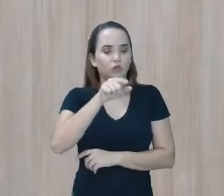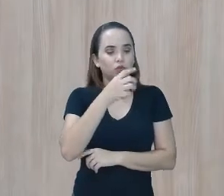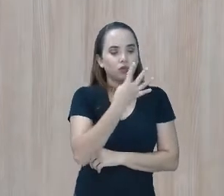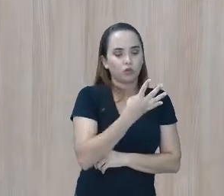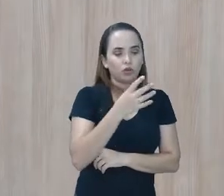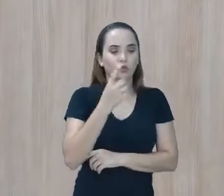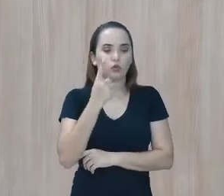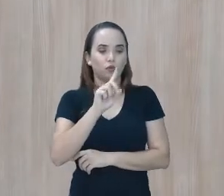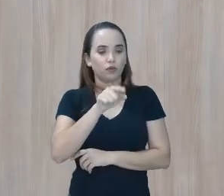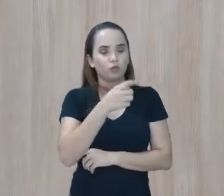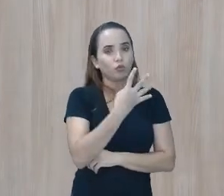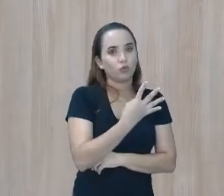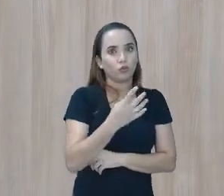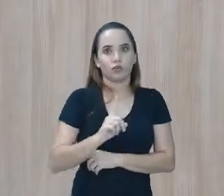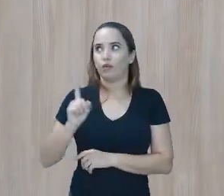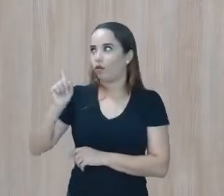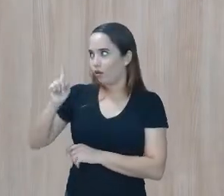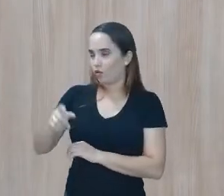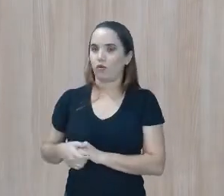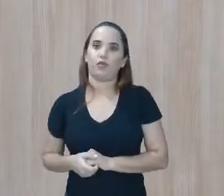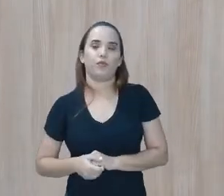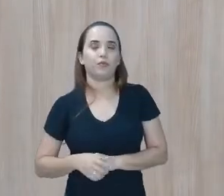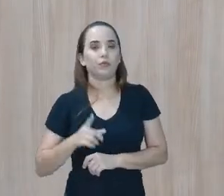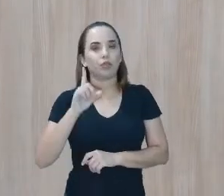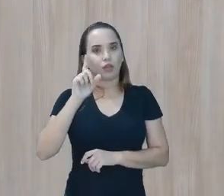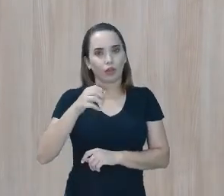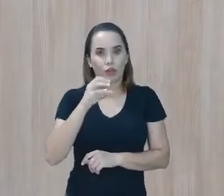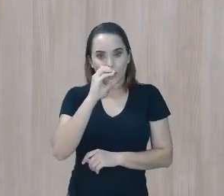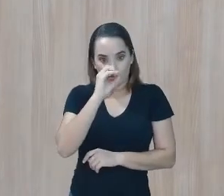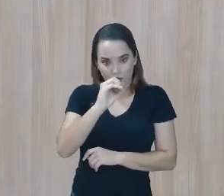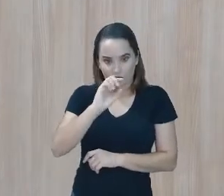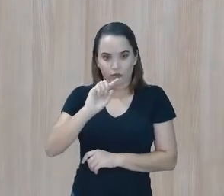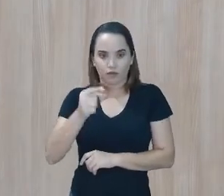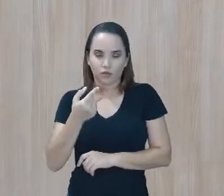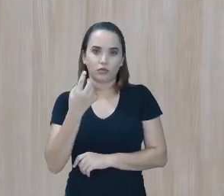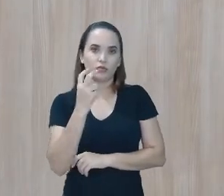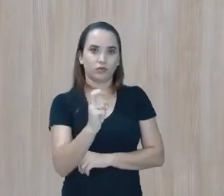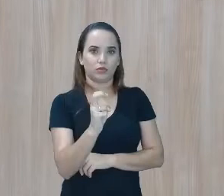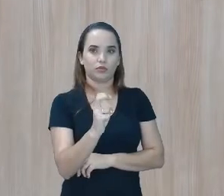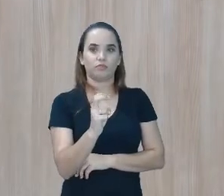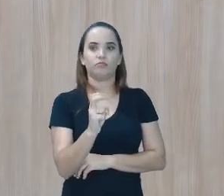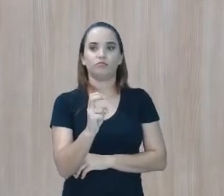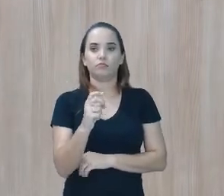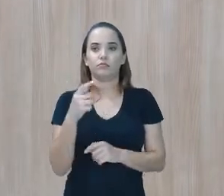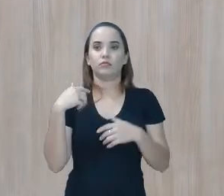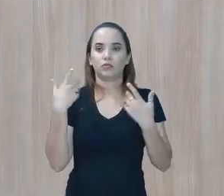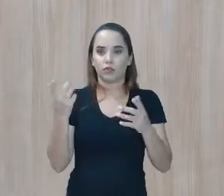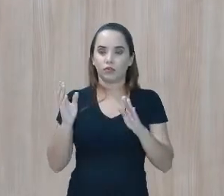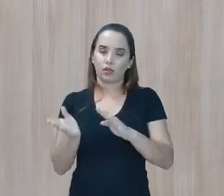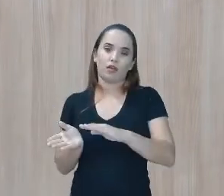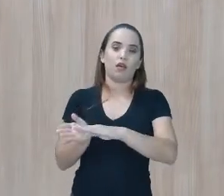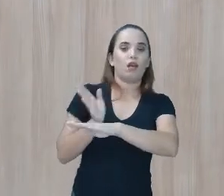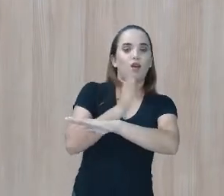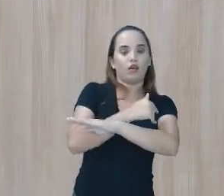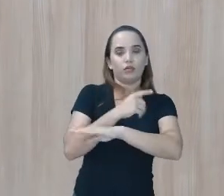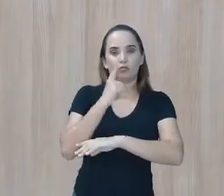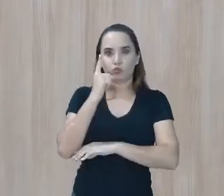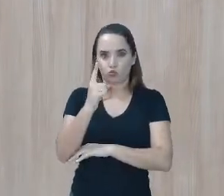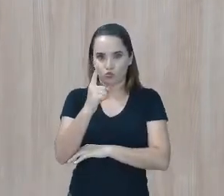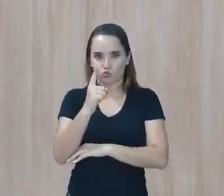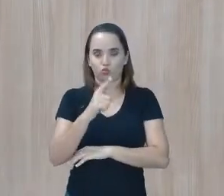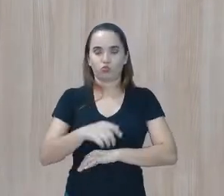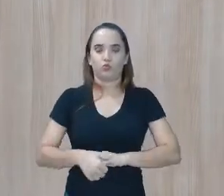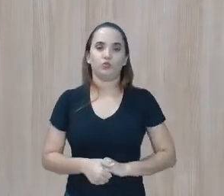1,4, 1,2. Nesse caso aqui a gente vai ter o 0,5, ou seja, vai estar antes do